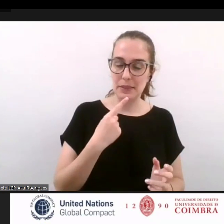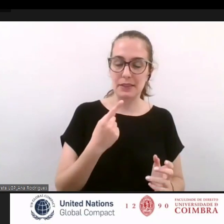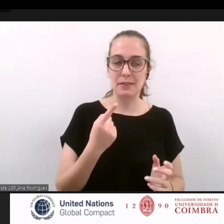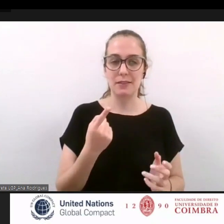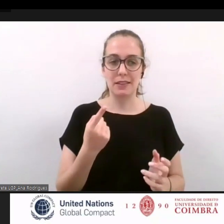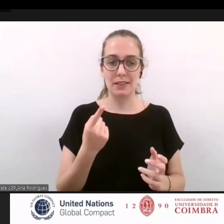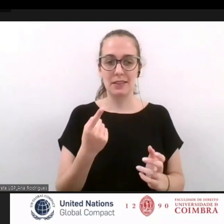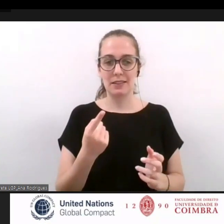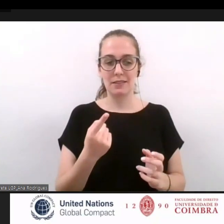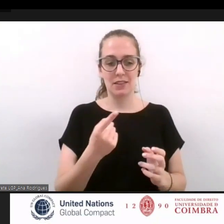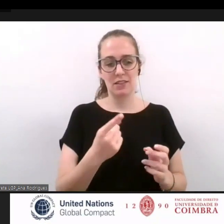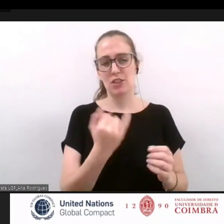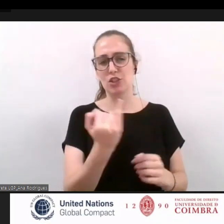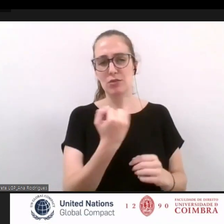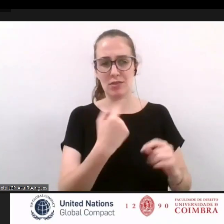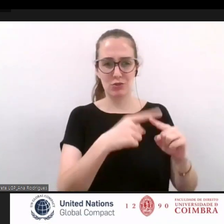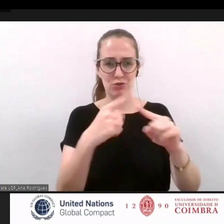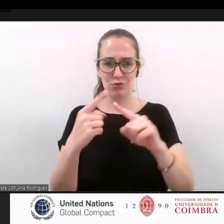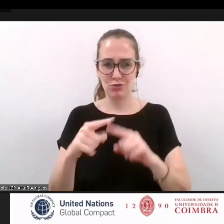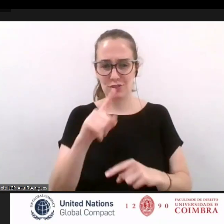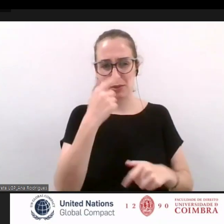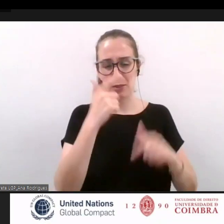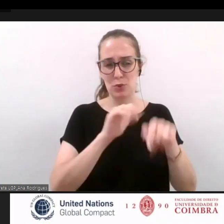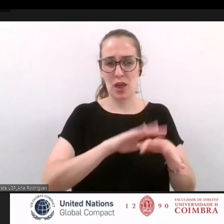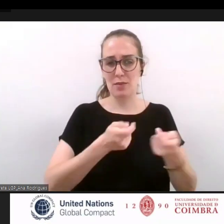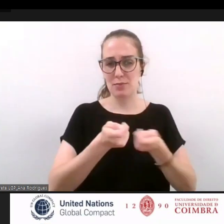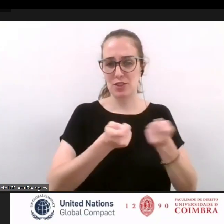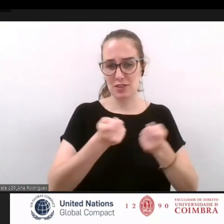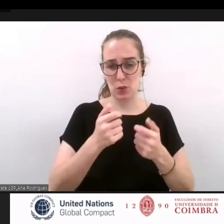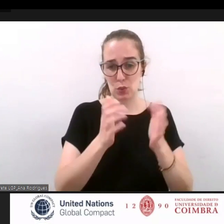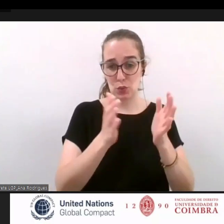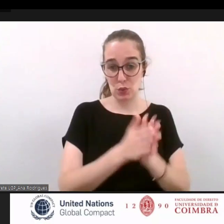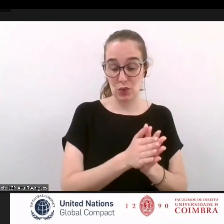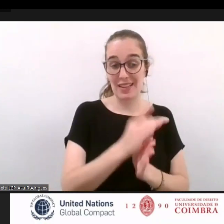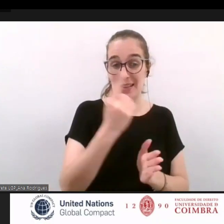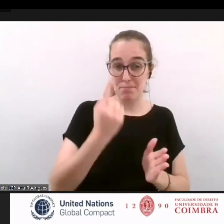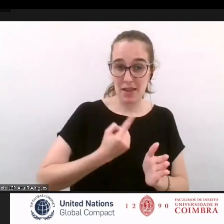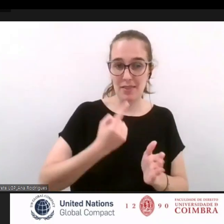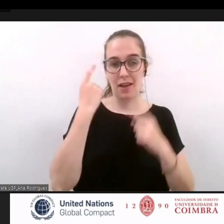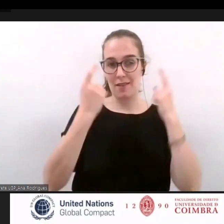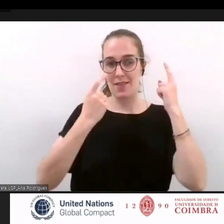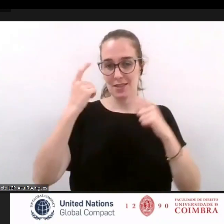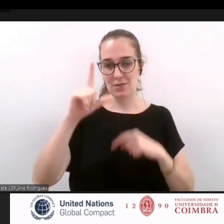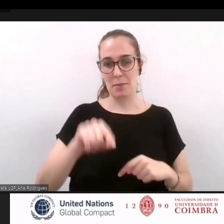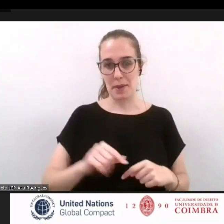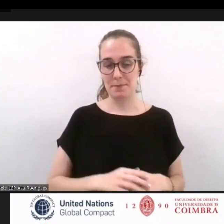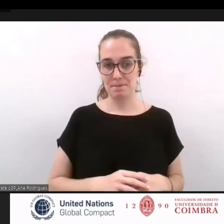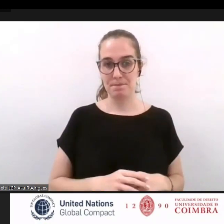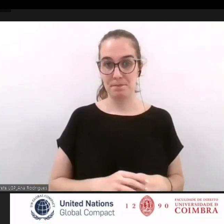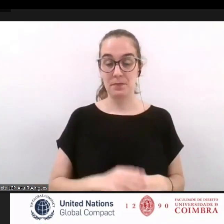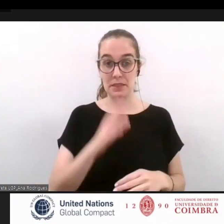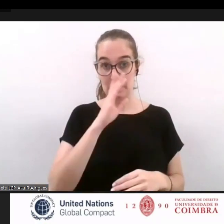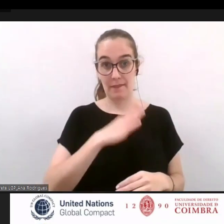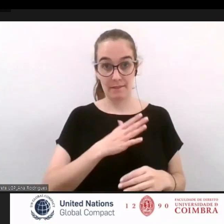dos diversos órgãos e dos diferentes atores dentro da administração que são chamados à colação. Para iniciar